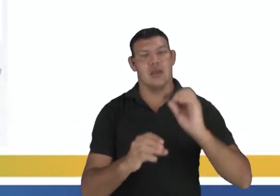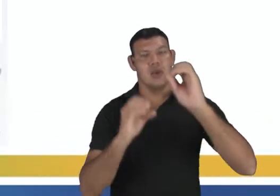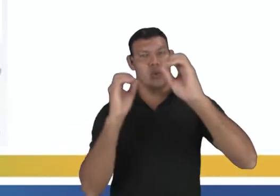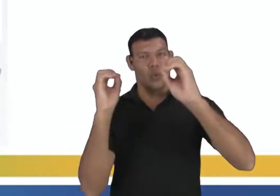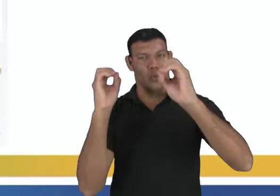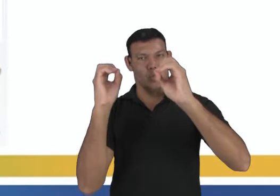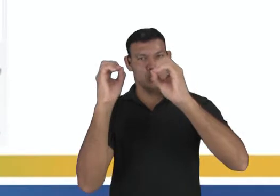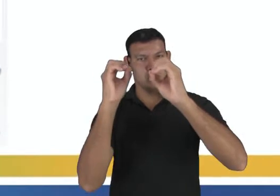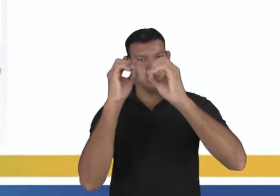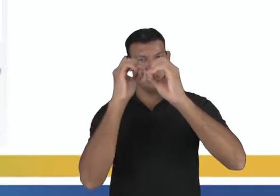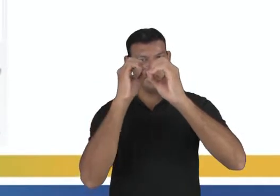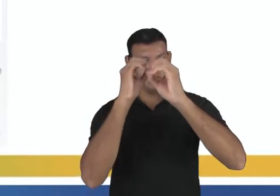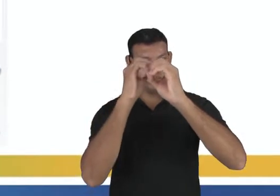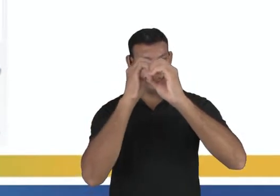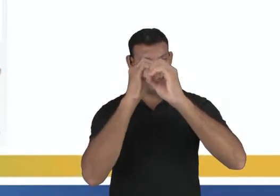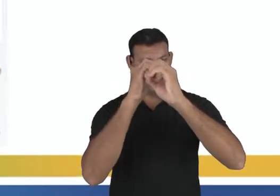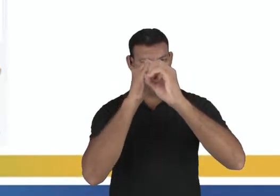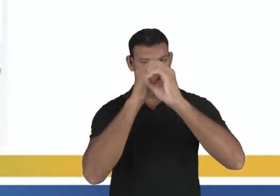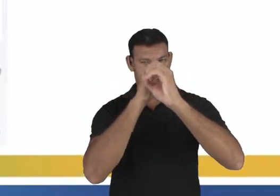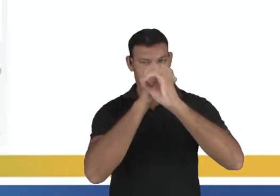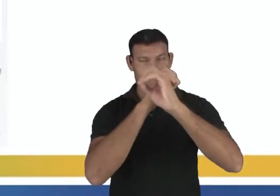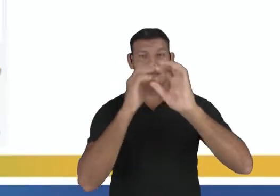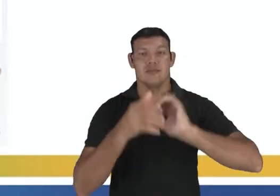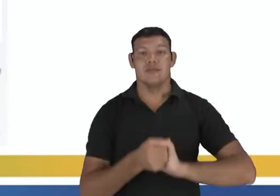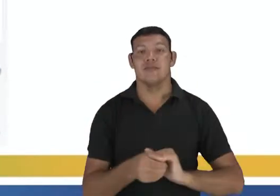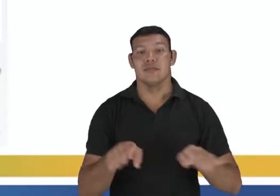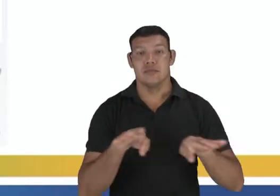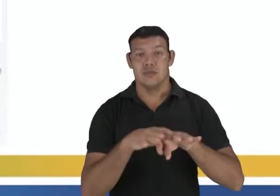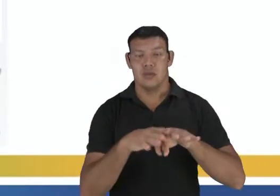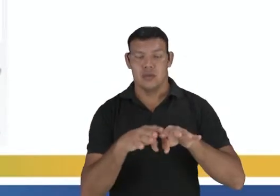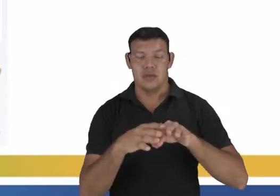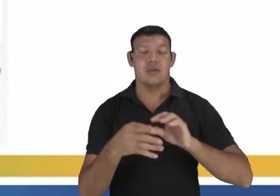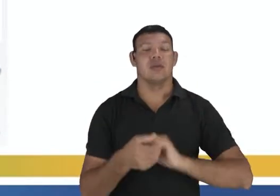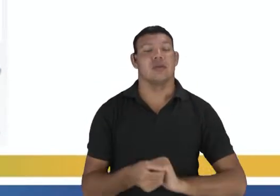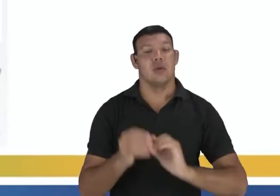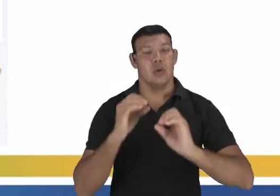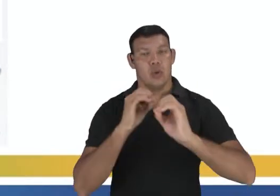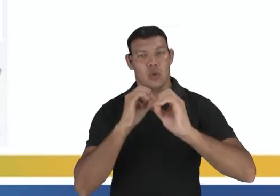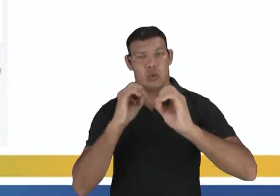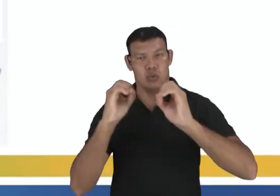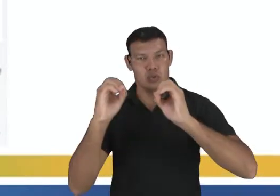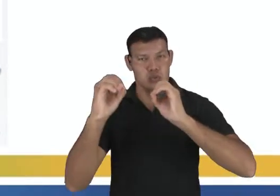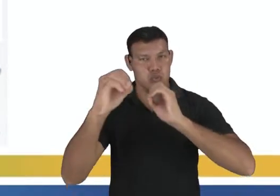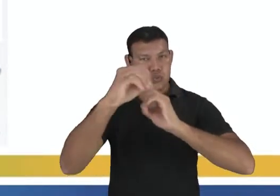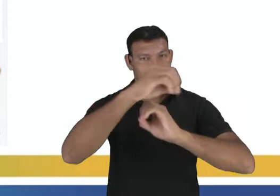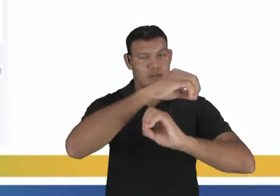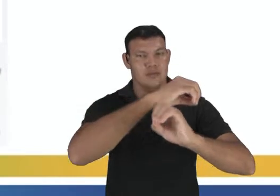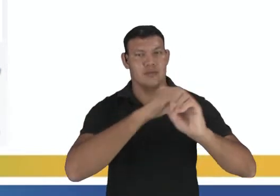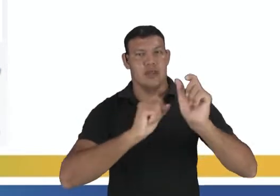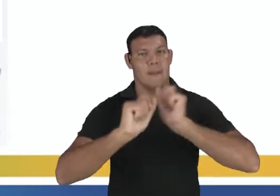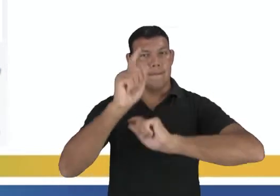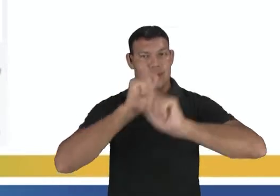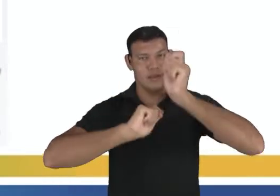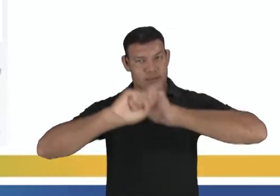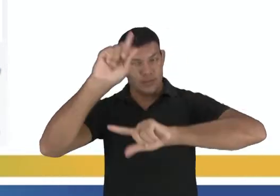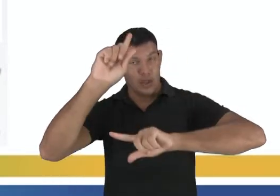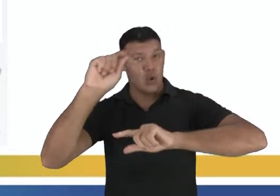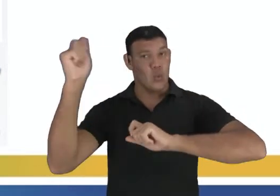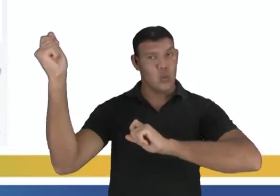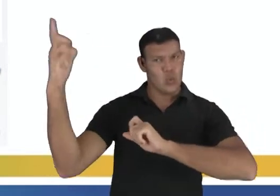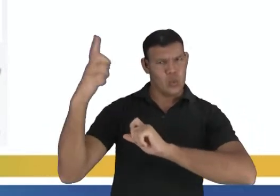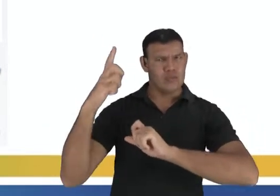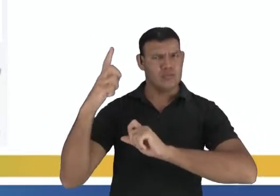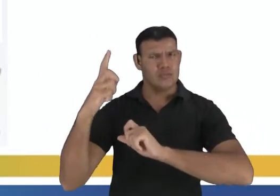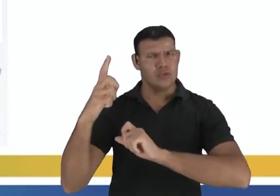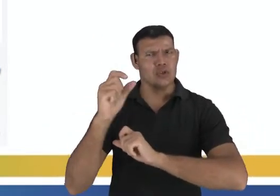que os corpos celestes se movimentavam ali, já viam os corpos luminosos, as estrelas, o Sol, e eles